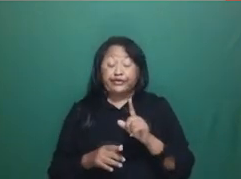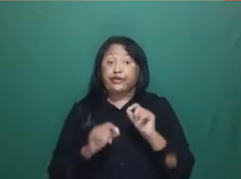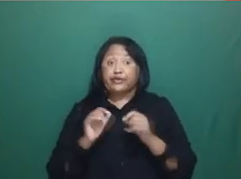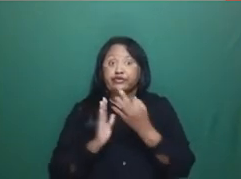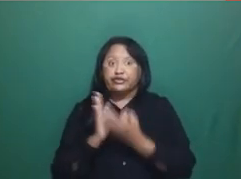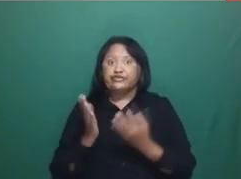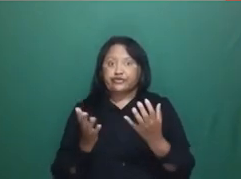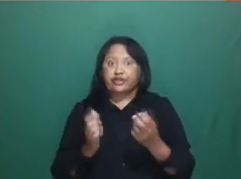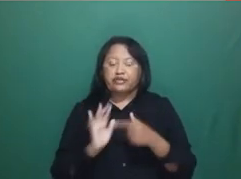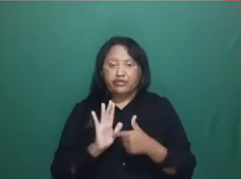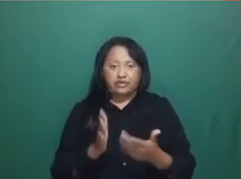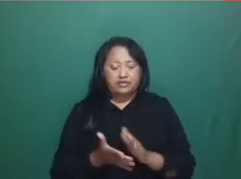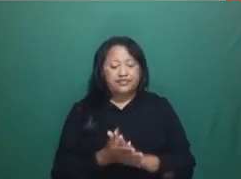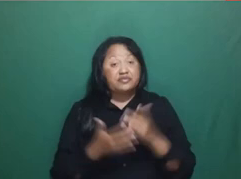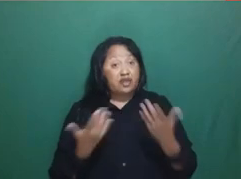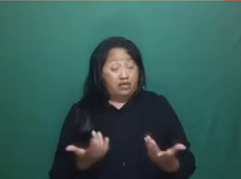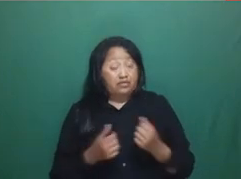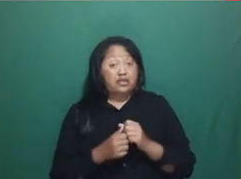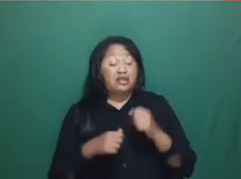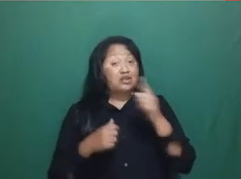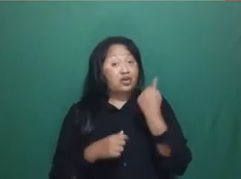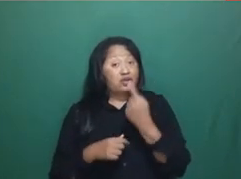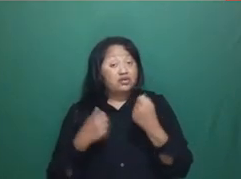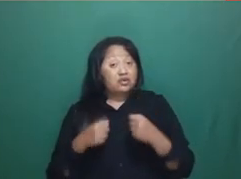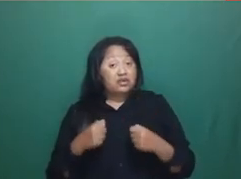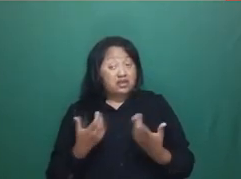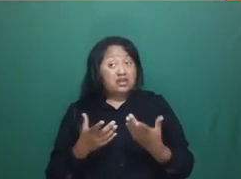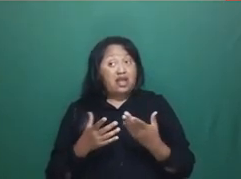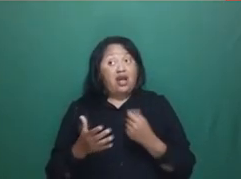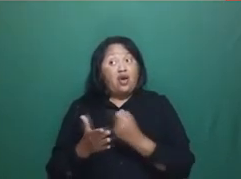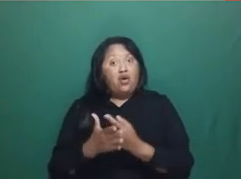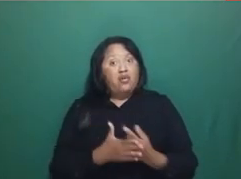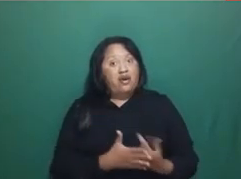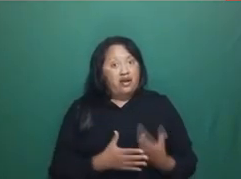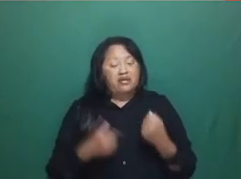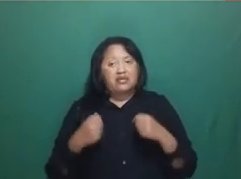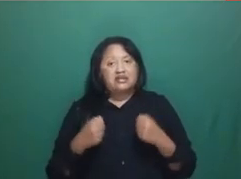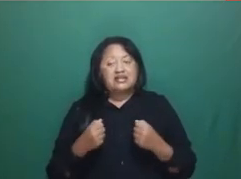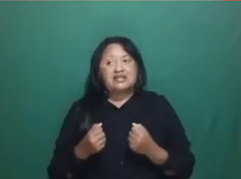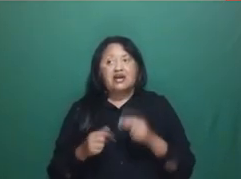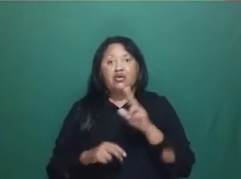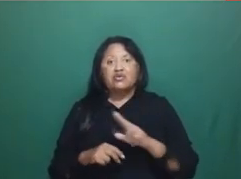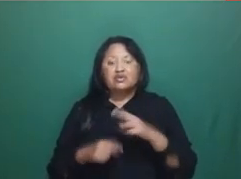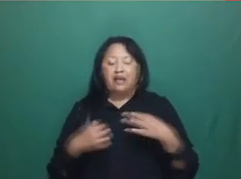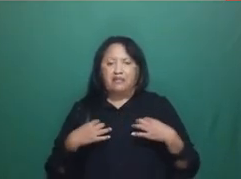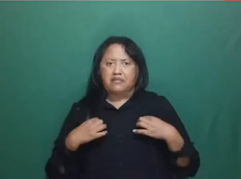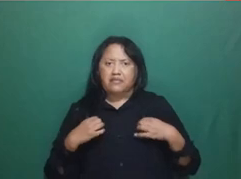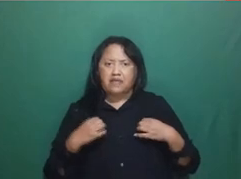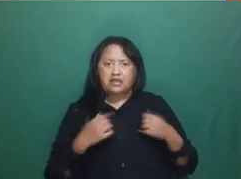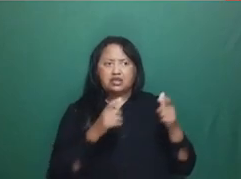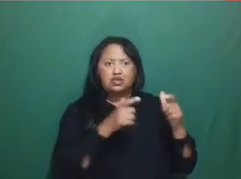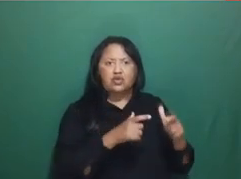texto implica dizer que a gente precisa passar o consumidor precisa passar a consumir apenas peças de brechó